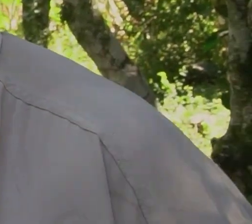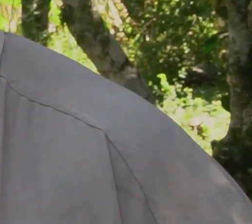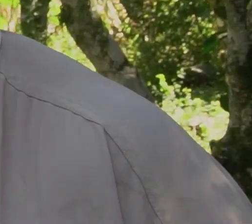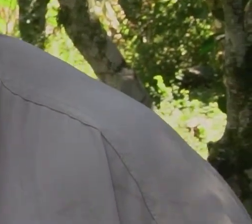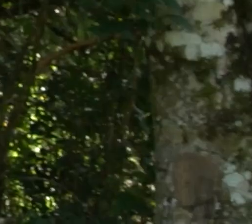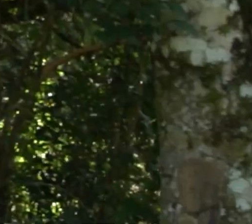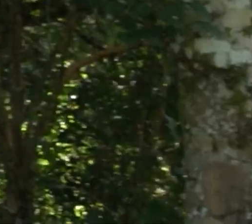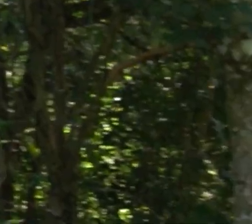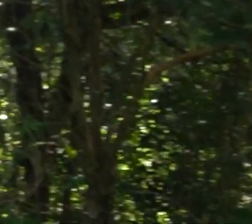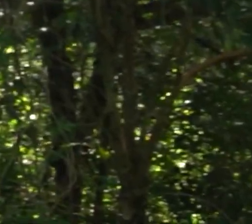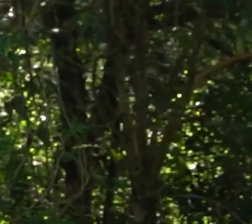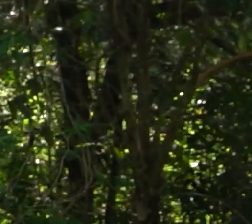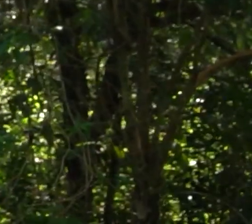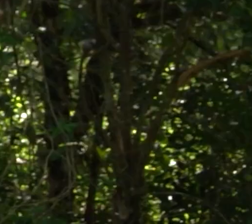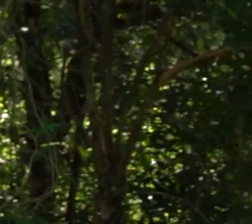Isso aí.